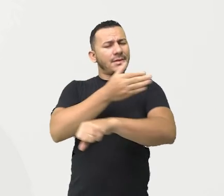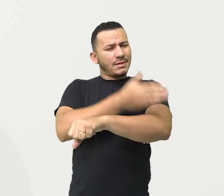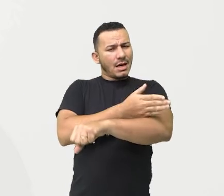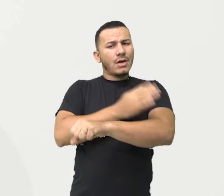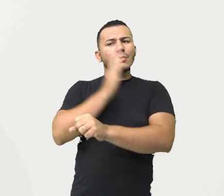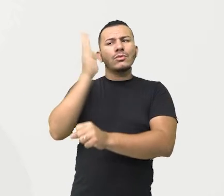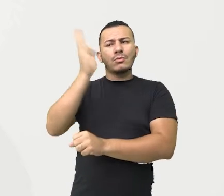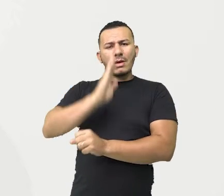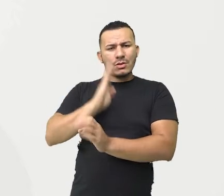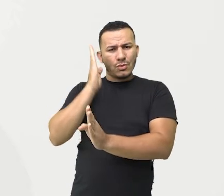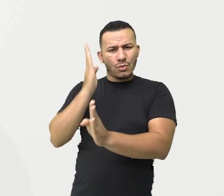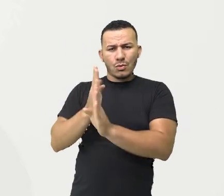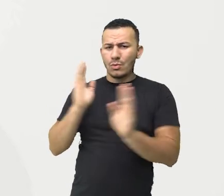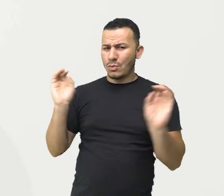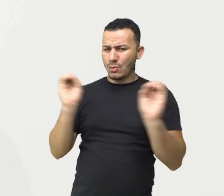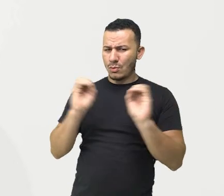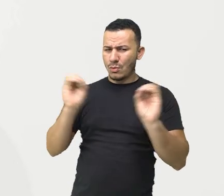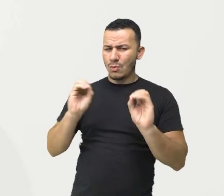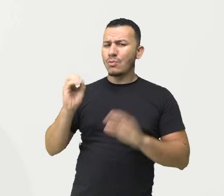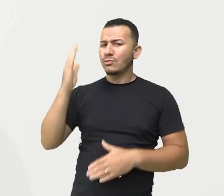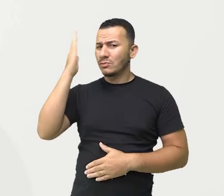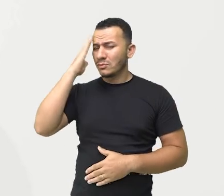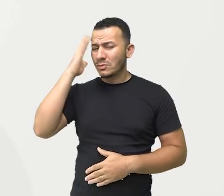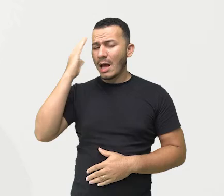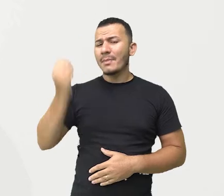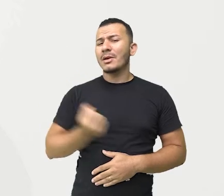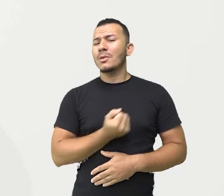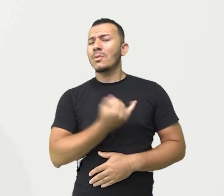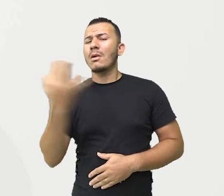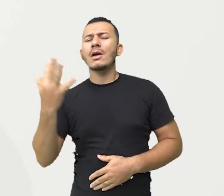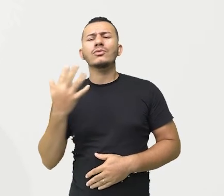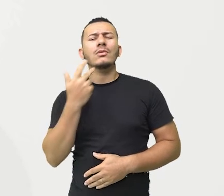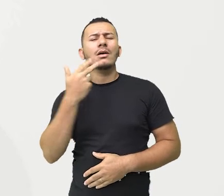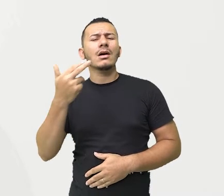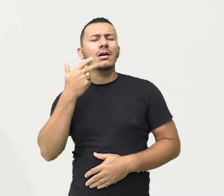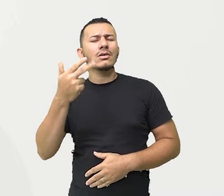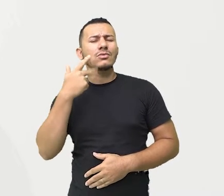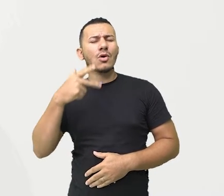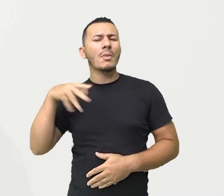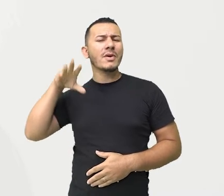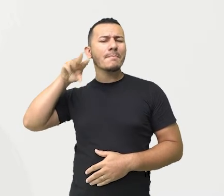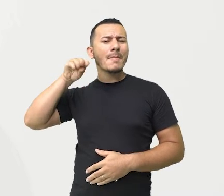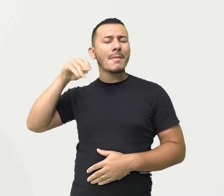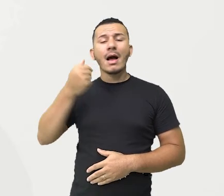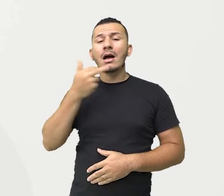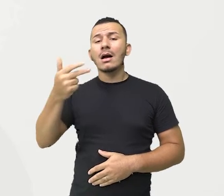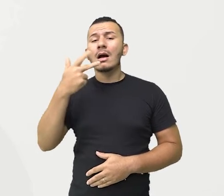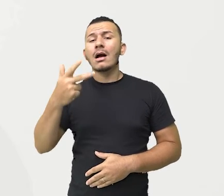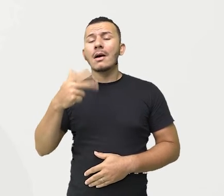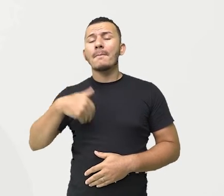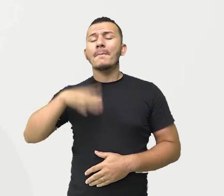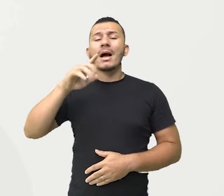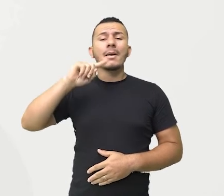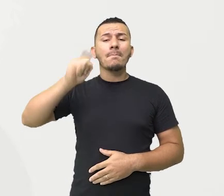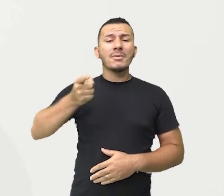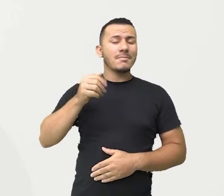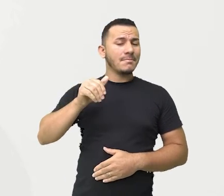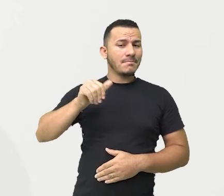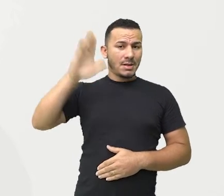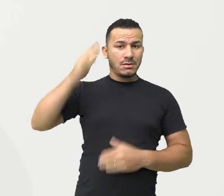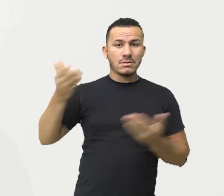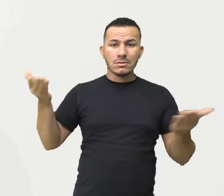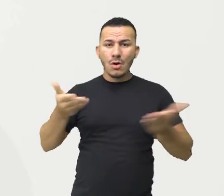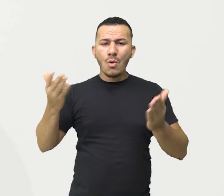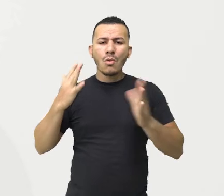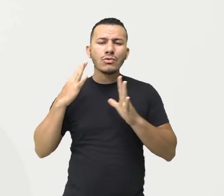eram falados mais de 1000 idiomas no Brasil. Hoje apenas 180